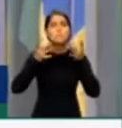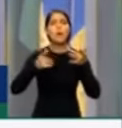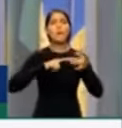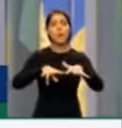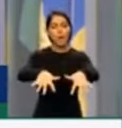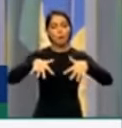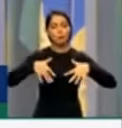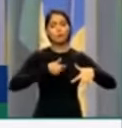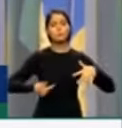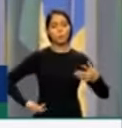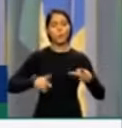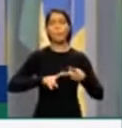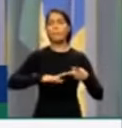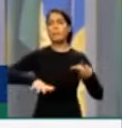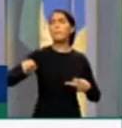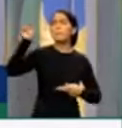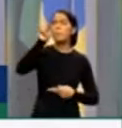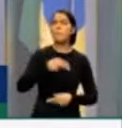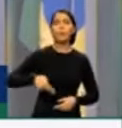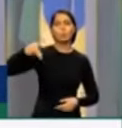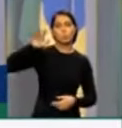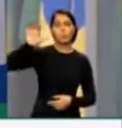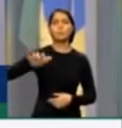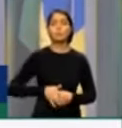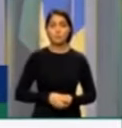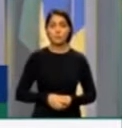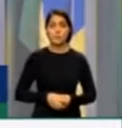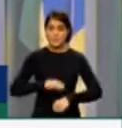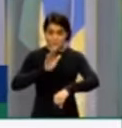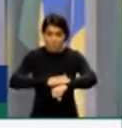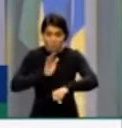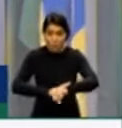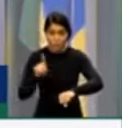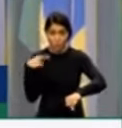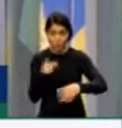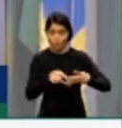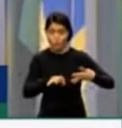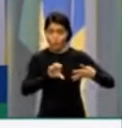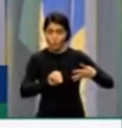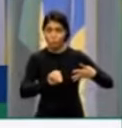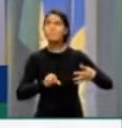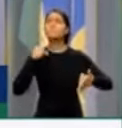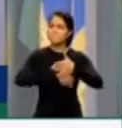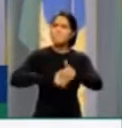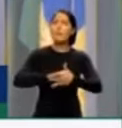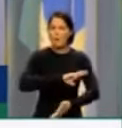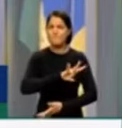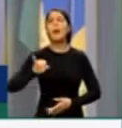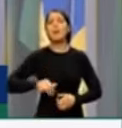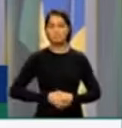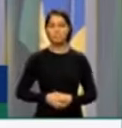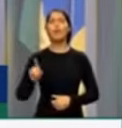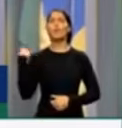audiências públicas em vários estados do Nordeste porque enquanto houver tempo enquanto estiver tu não for apreciado aqui haverá luta e nós vamos lutar